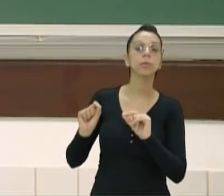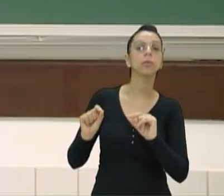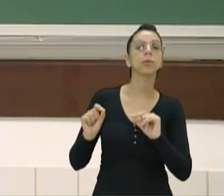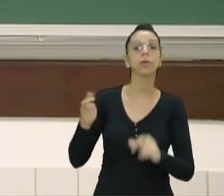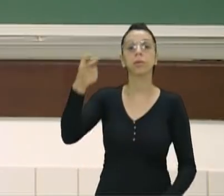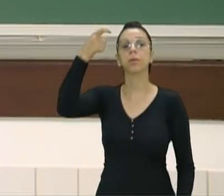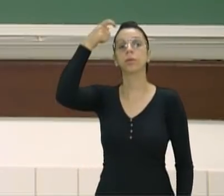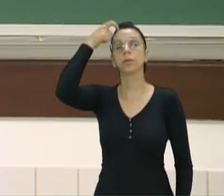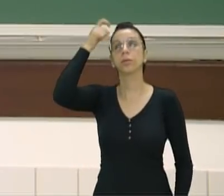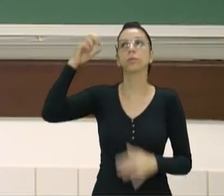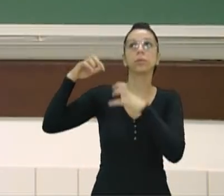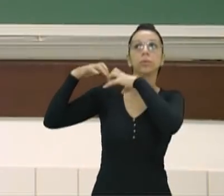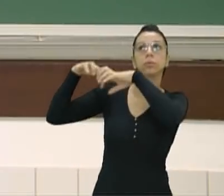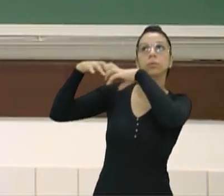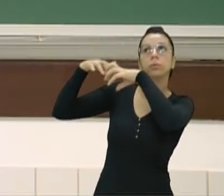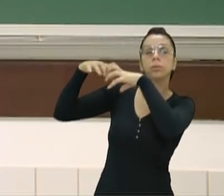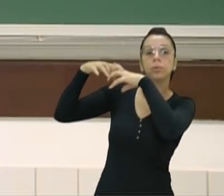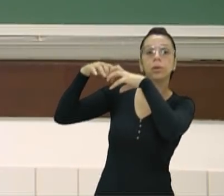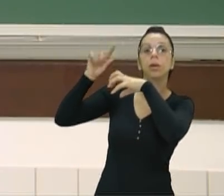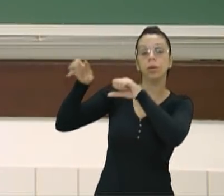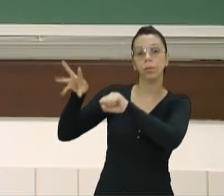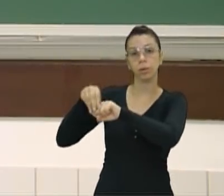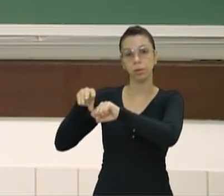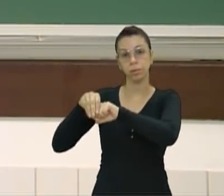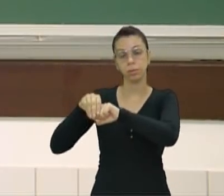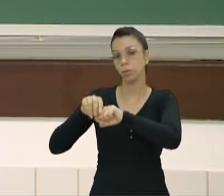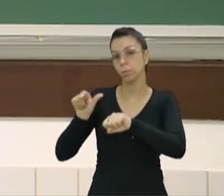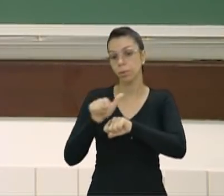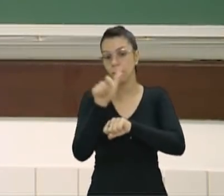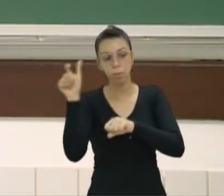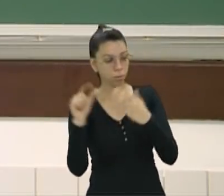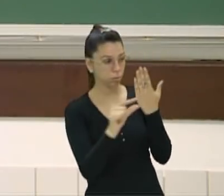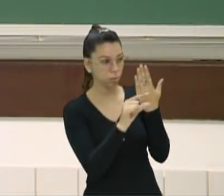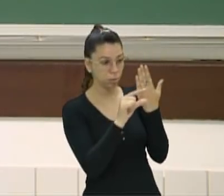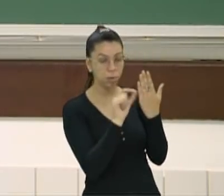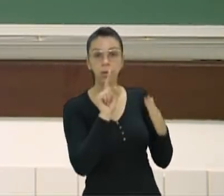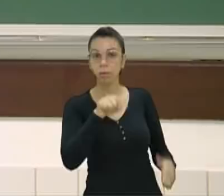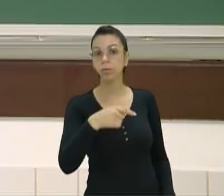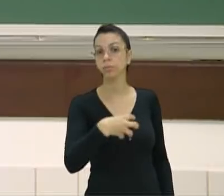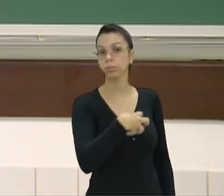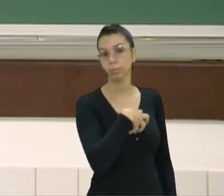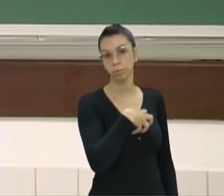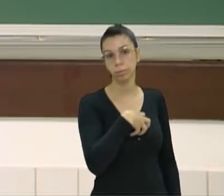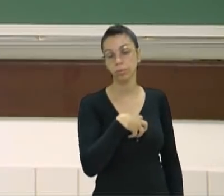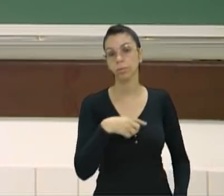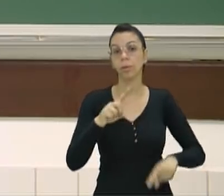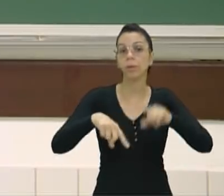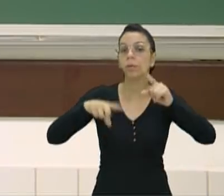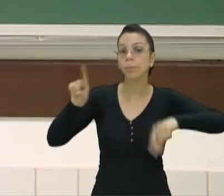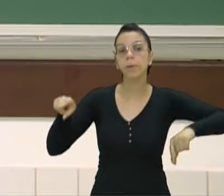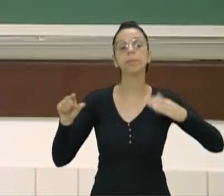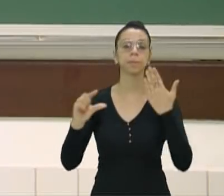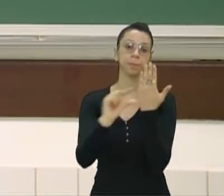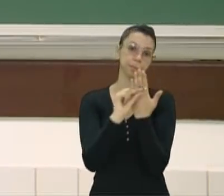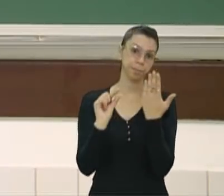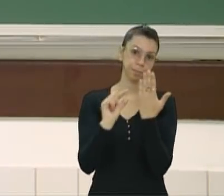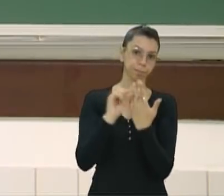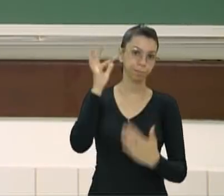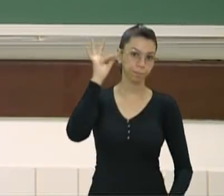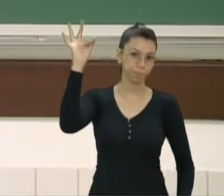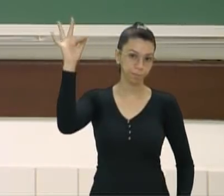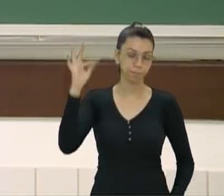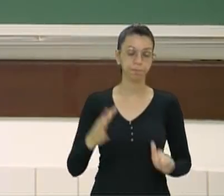a fonte do conhecimento e para outros o sentido. Ou pelo menos o início disso, né? Nós sabemos que as duas coisas estão ali atuando.